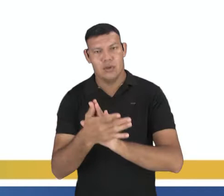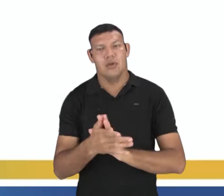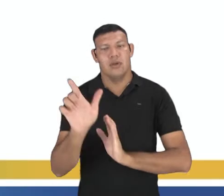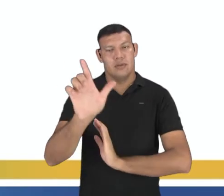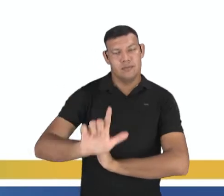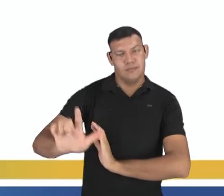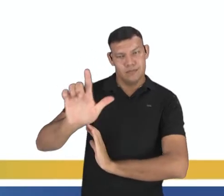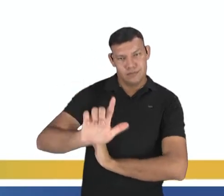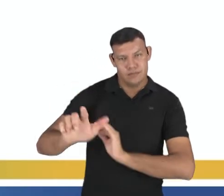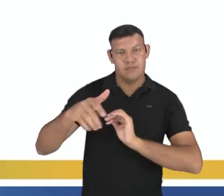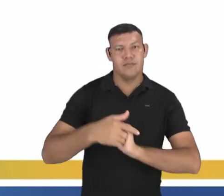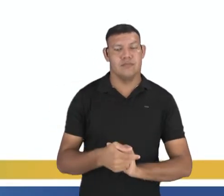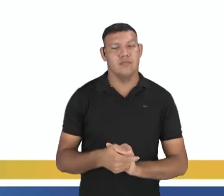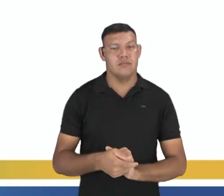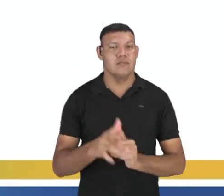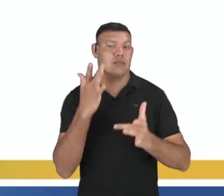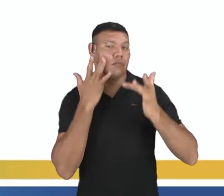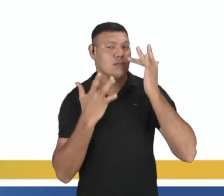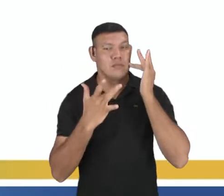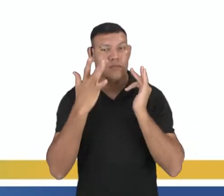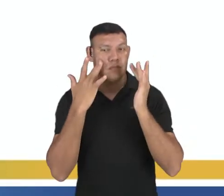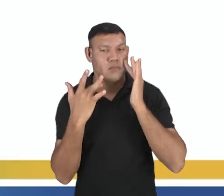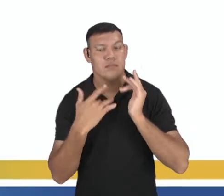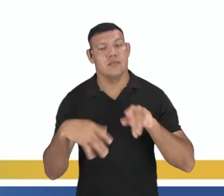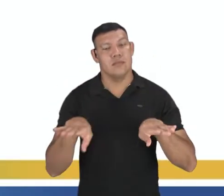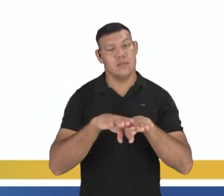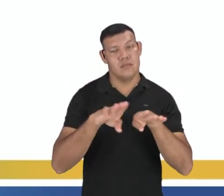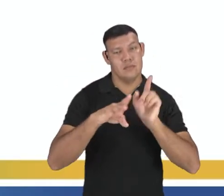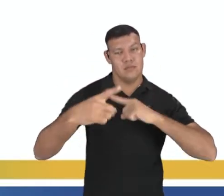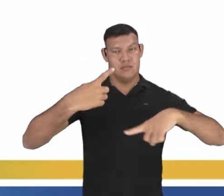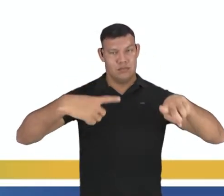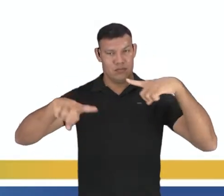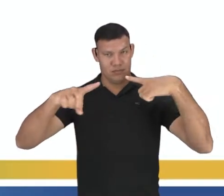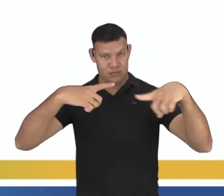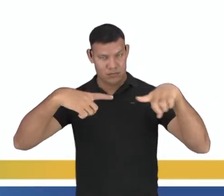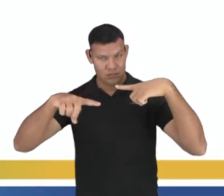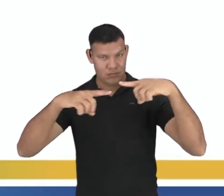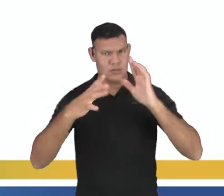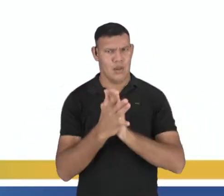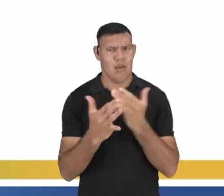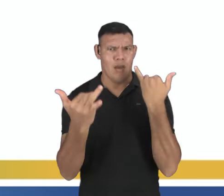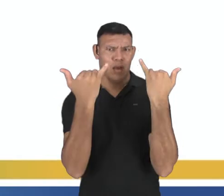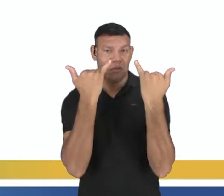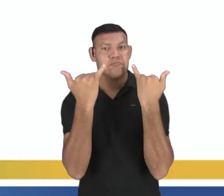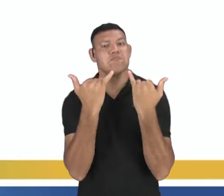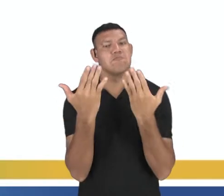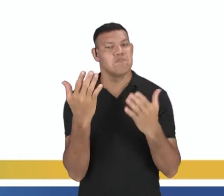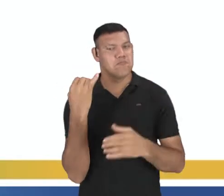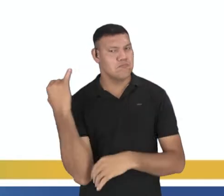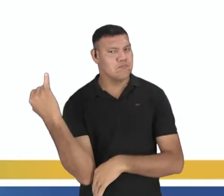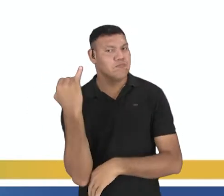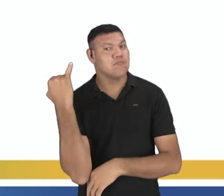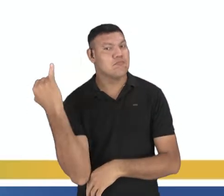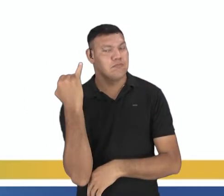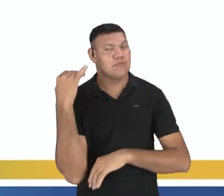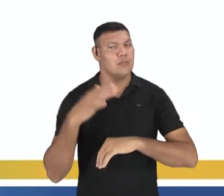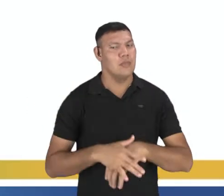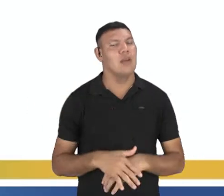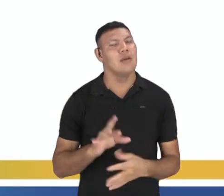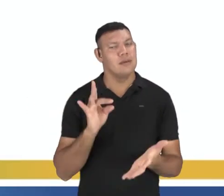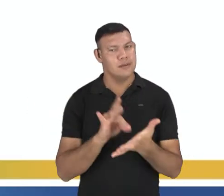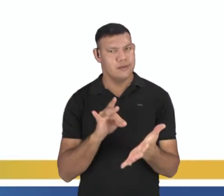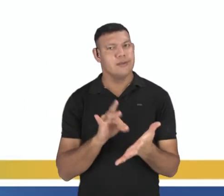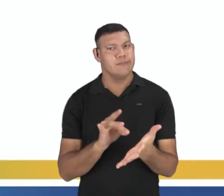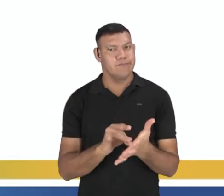literário dramatúrgico e Musical São Olhem que informação interessante de falta